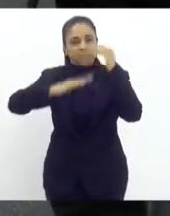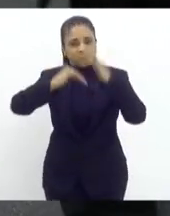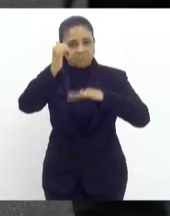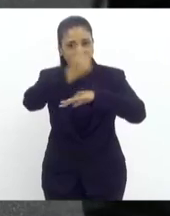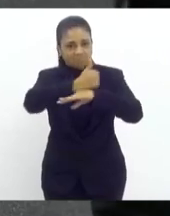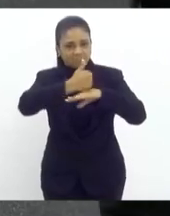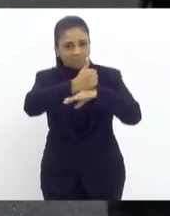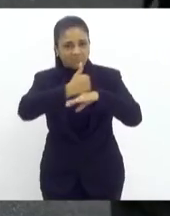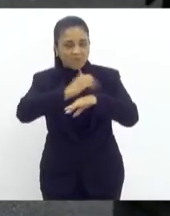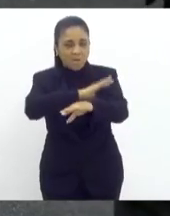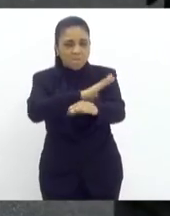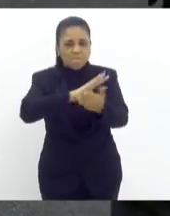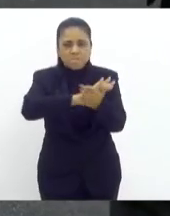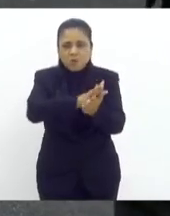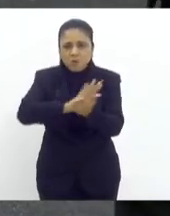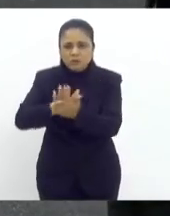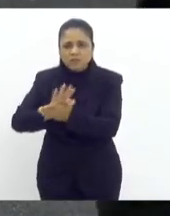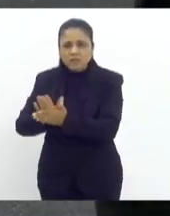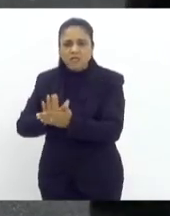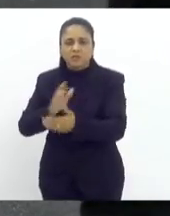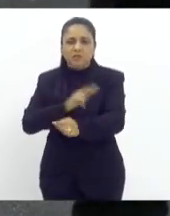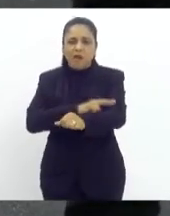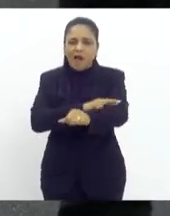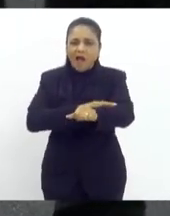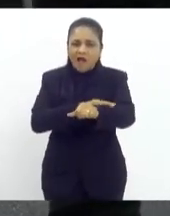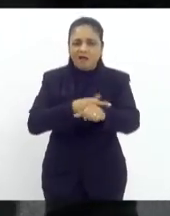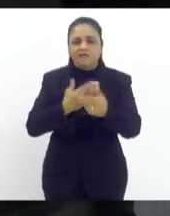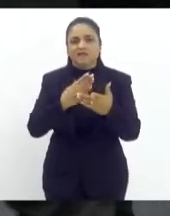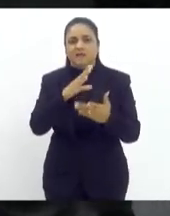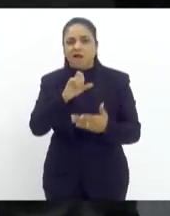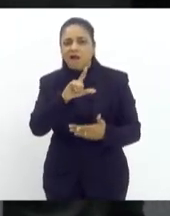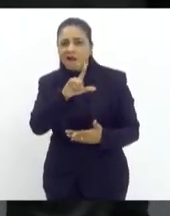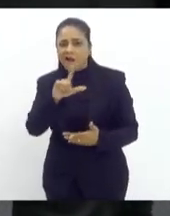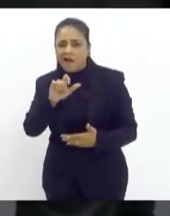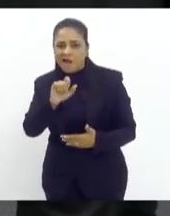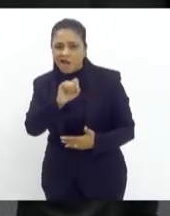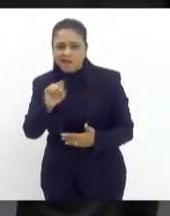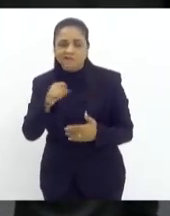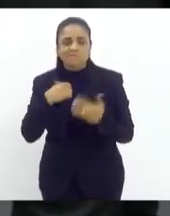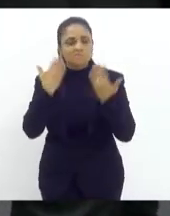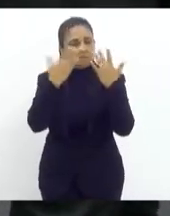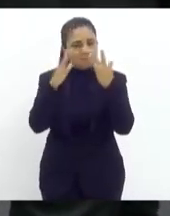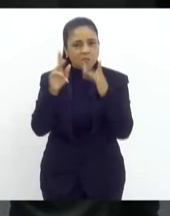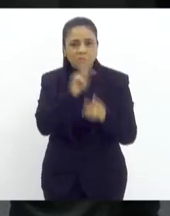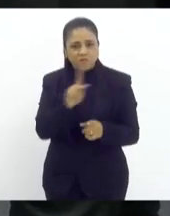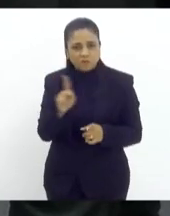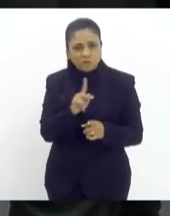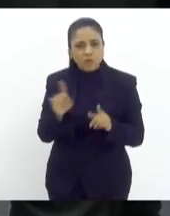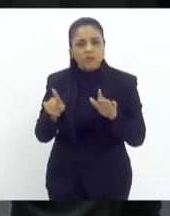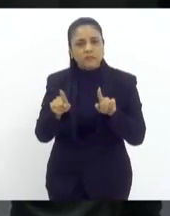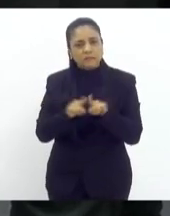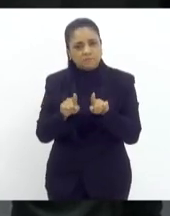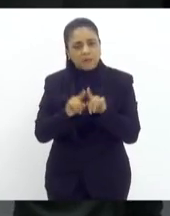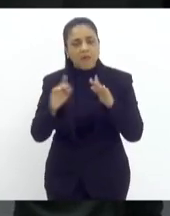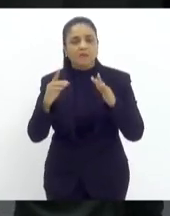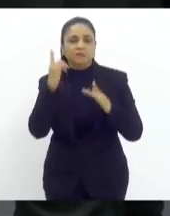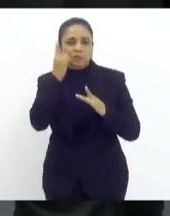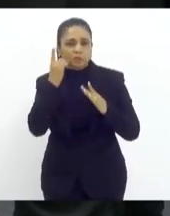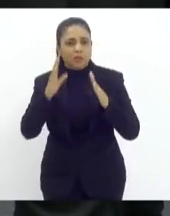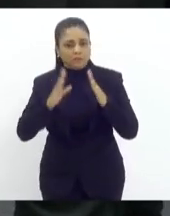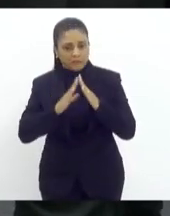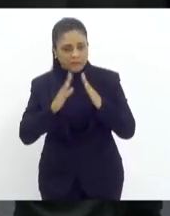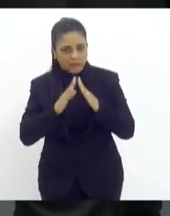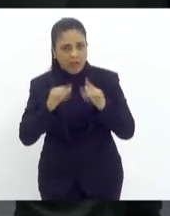preconceito de classe preconceito racial então parabenizar tanto Professor quanto a casa que rapidamente colocou